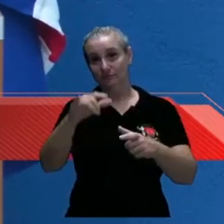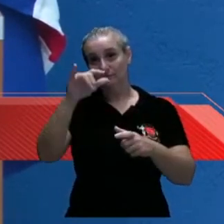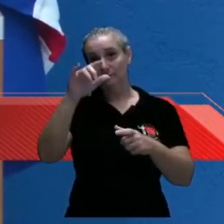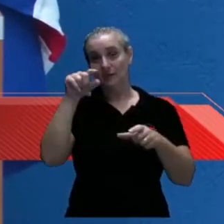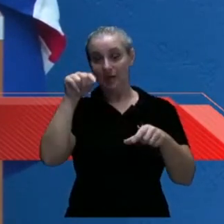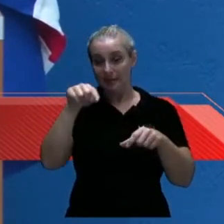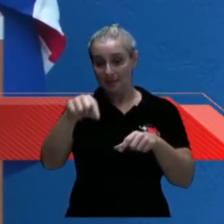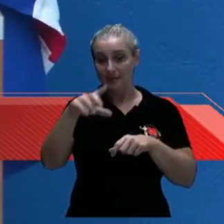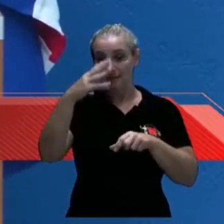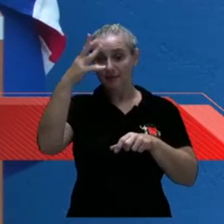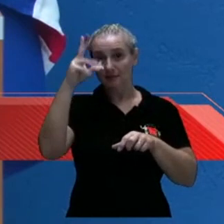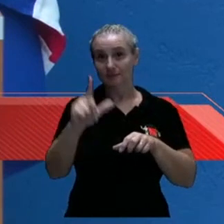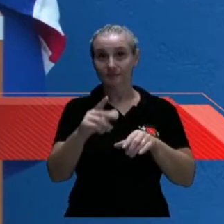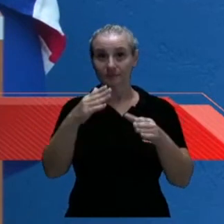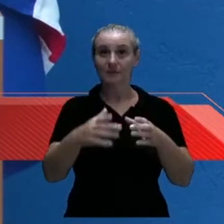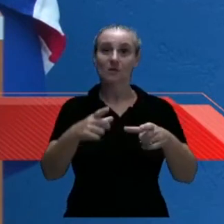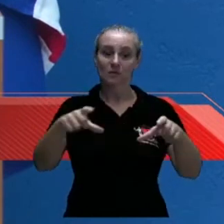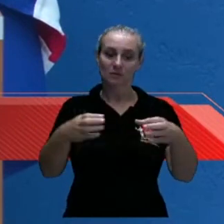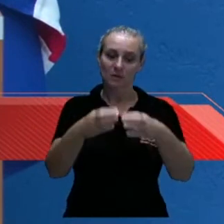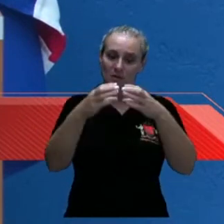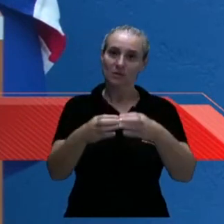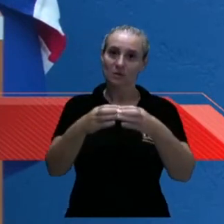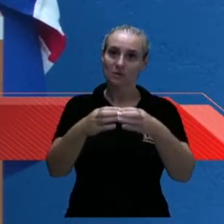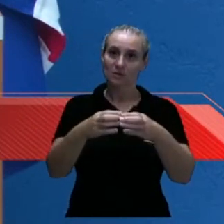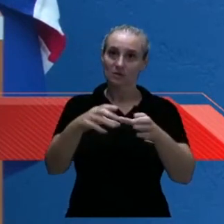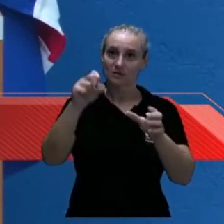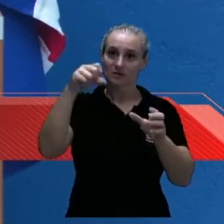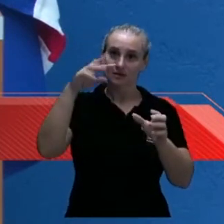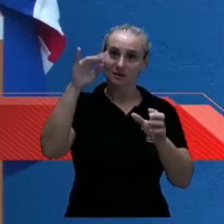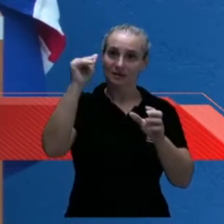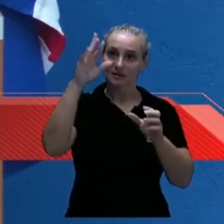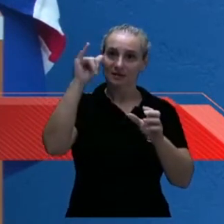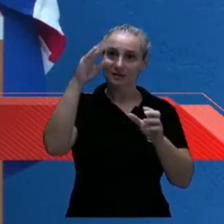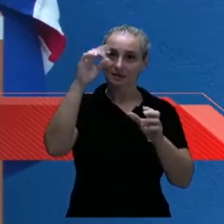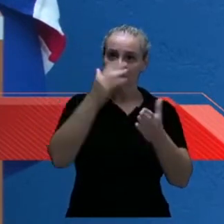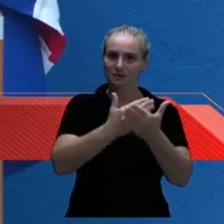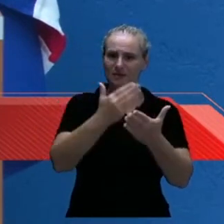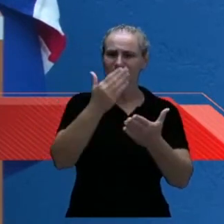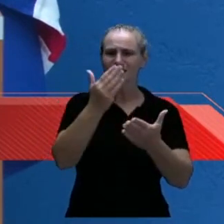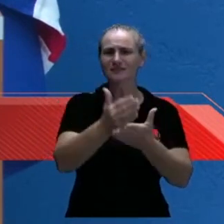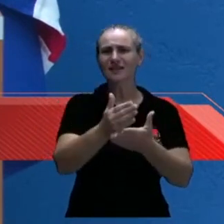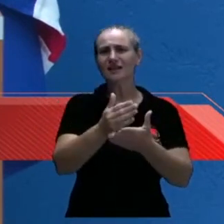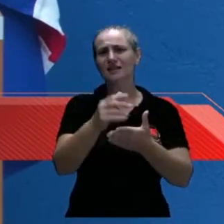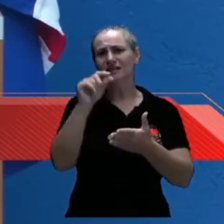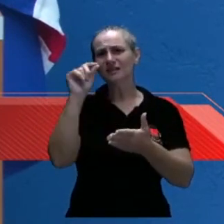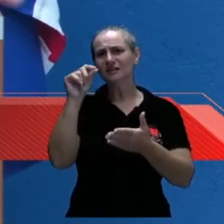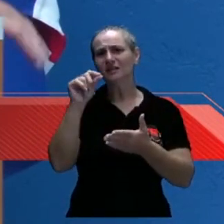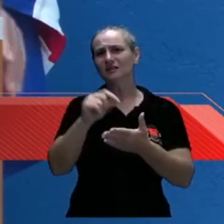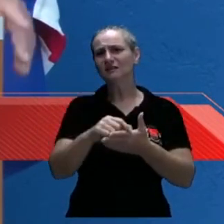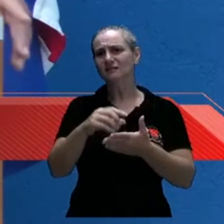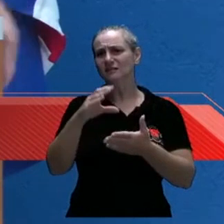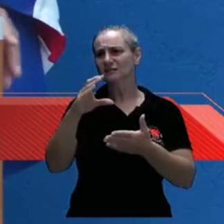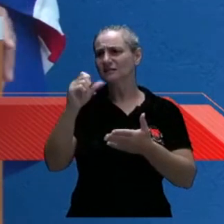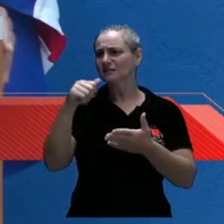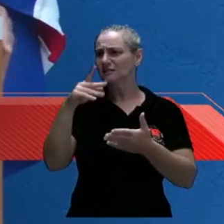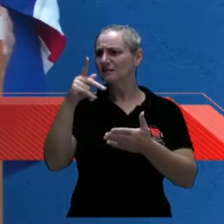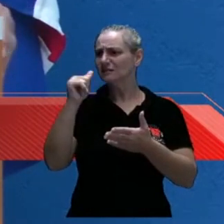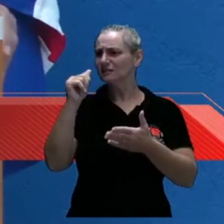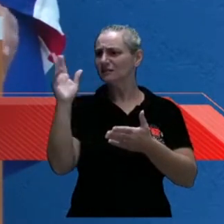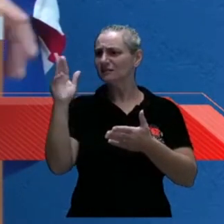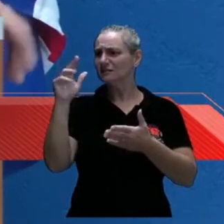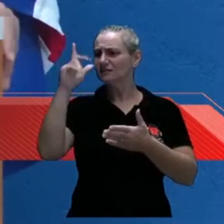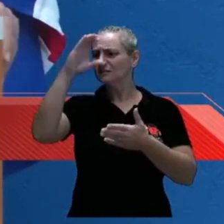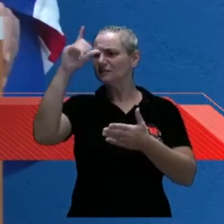Lagoas. E a outra regional que vai de Santa Rita do Pardo até Campo Grande. Todos nós sabemos